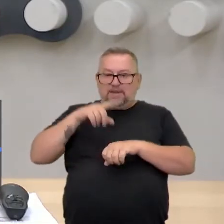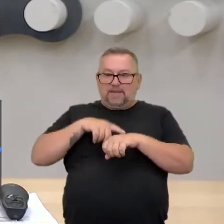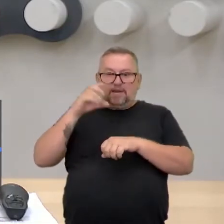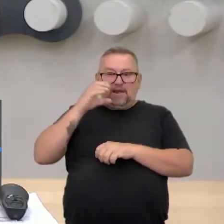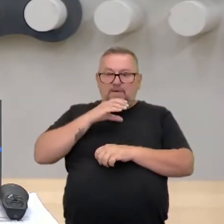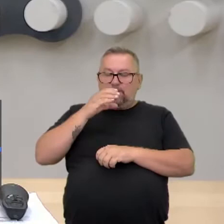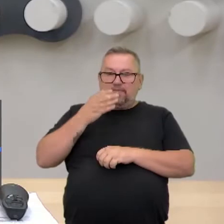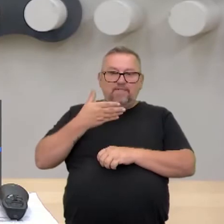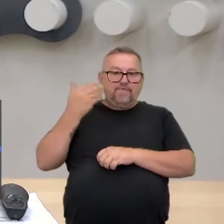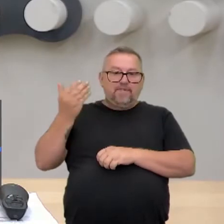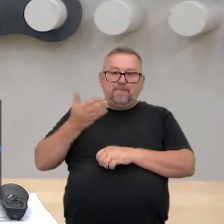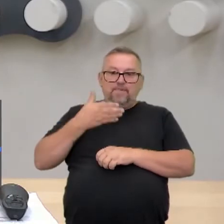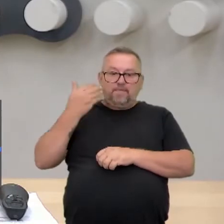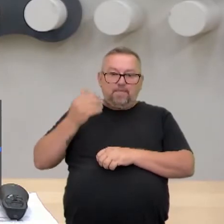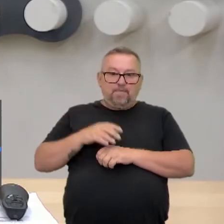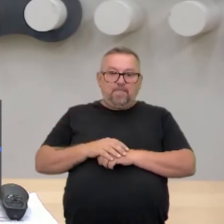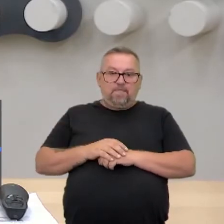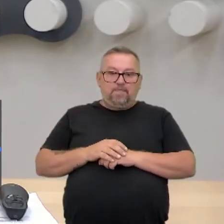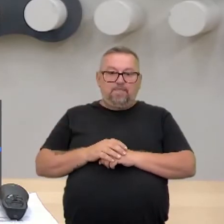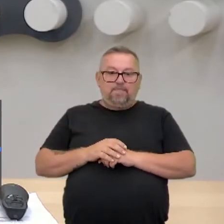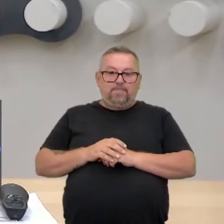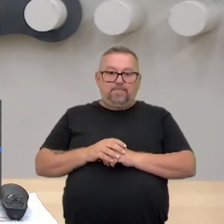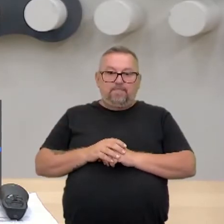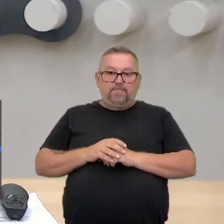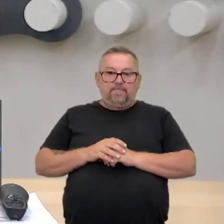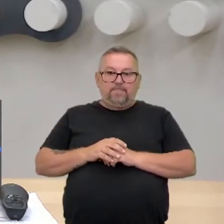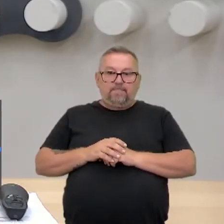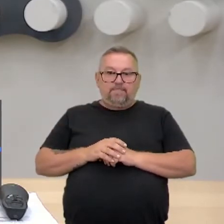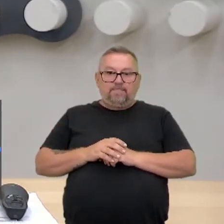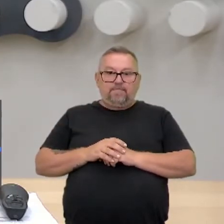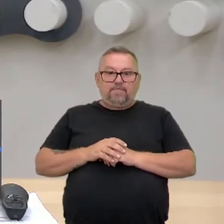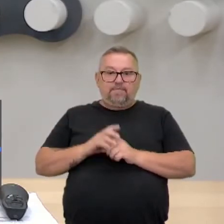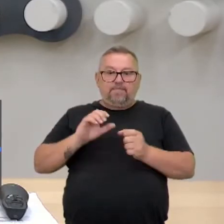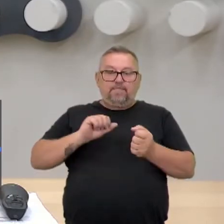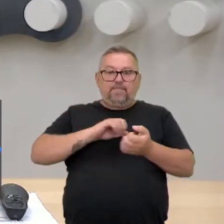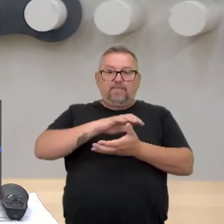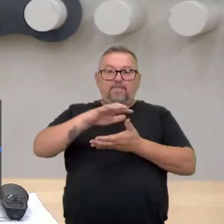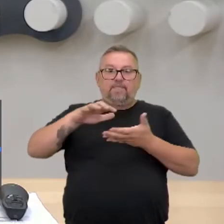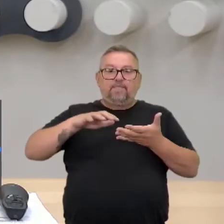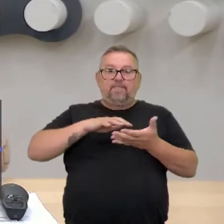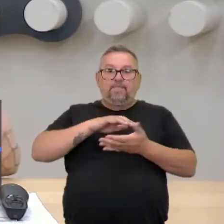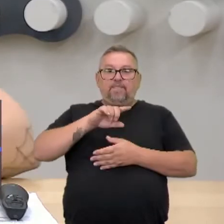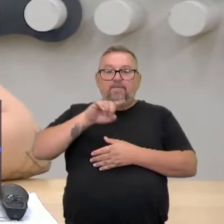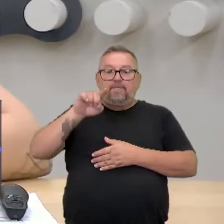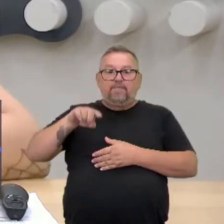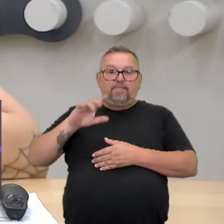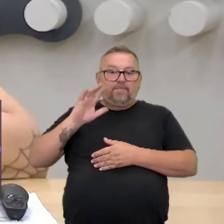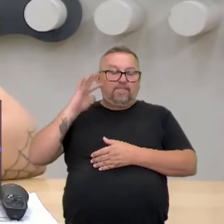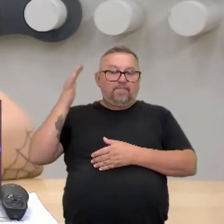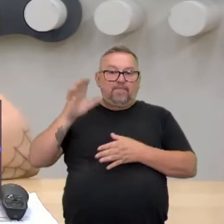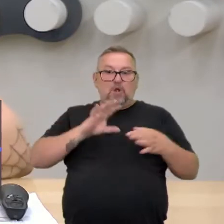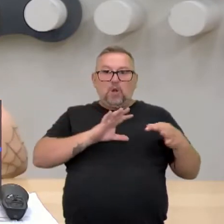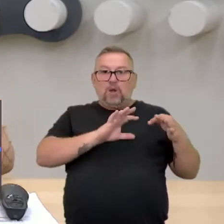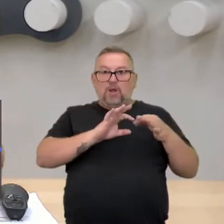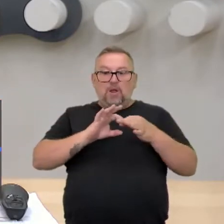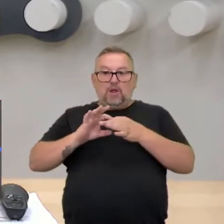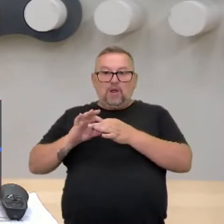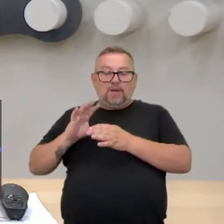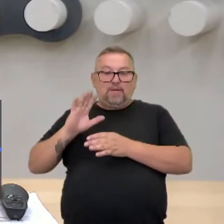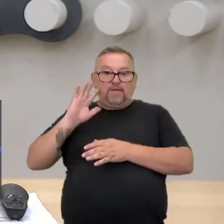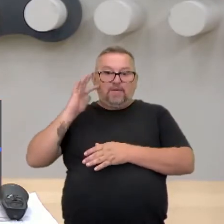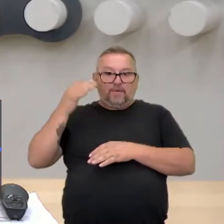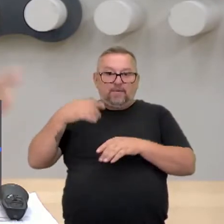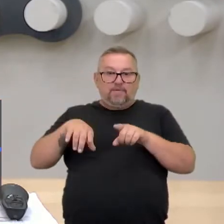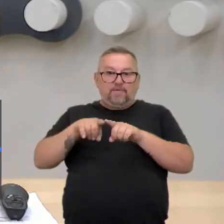mais facilidade envolvendo menos tempo e esforço então a revolução científica todo esse contexto quiser acontece